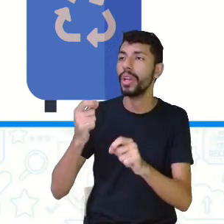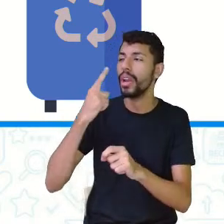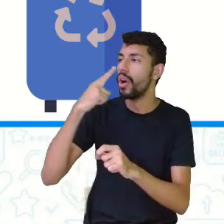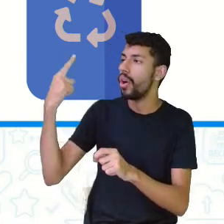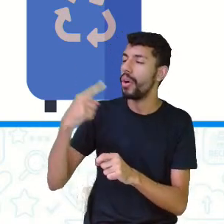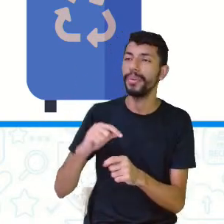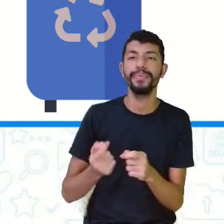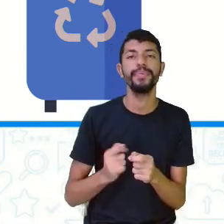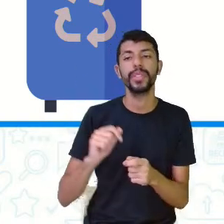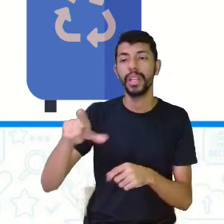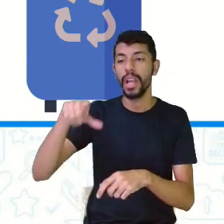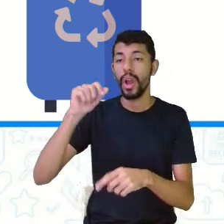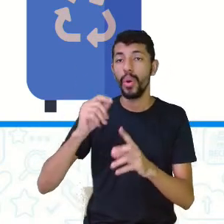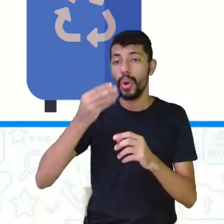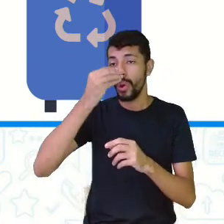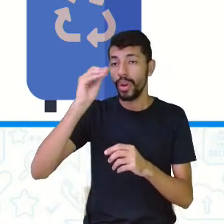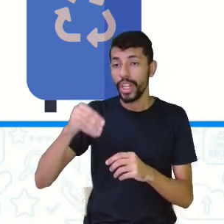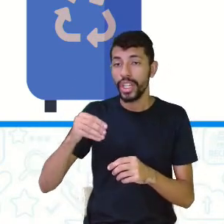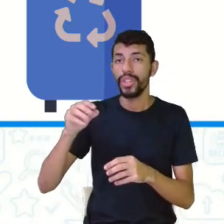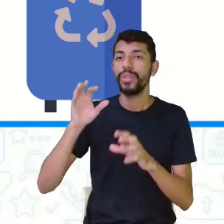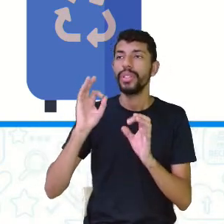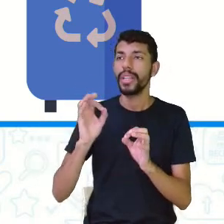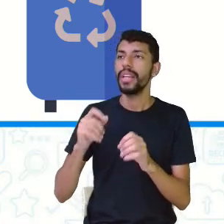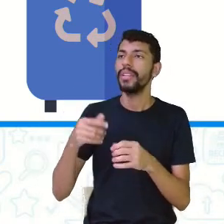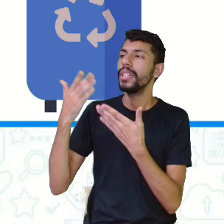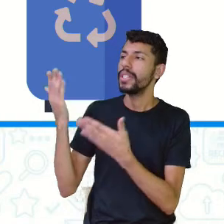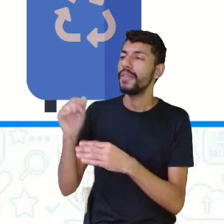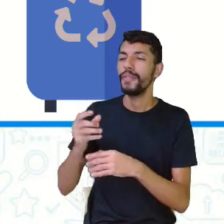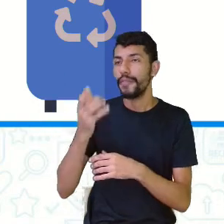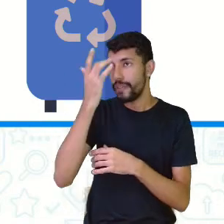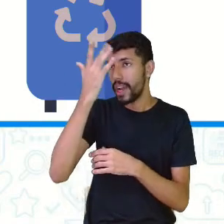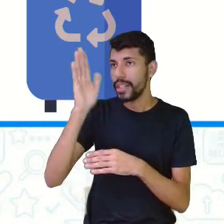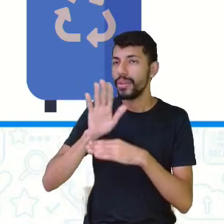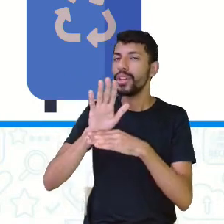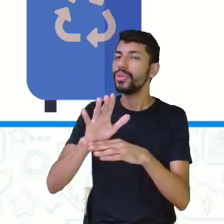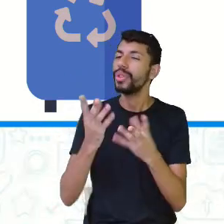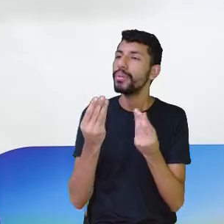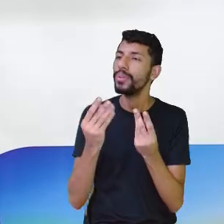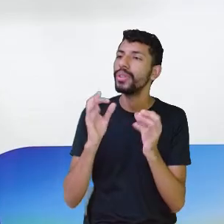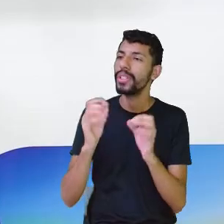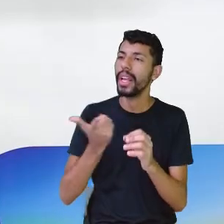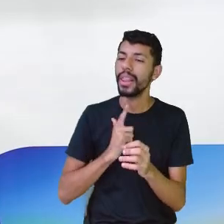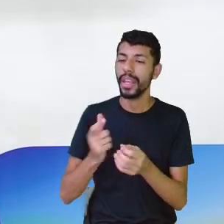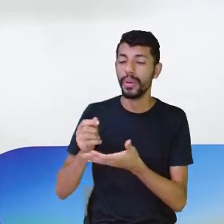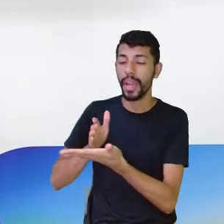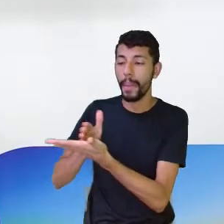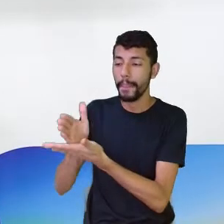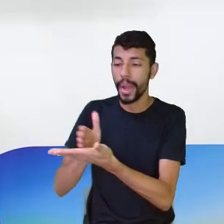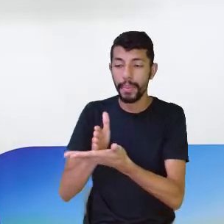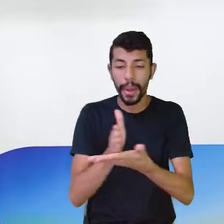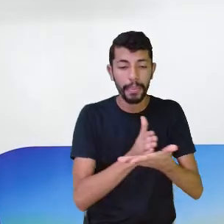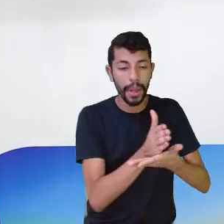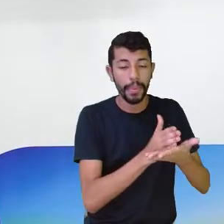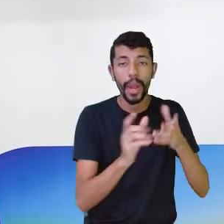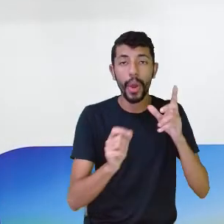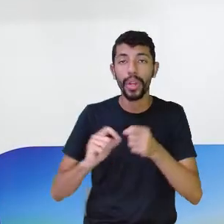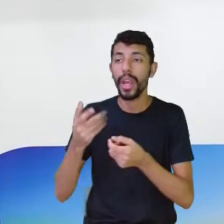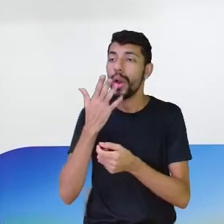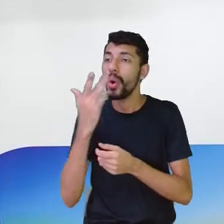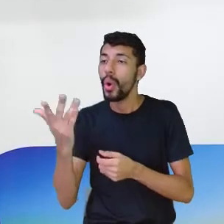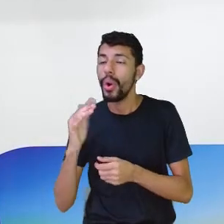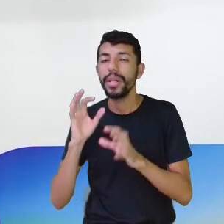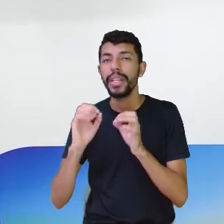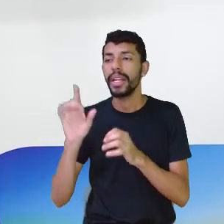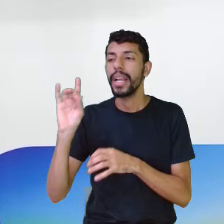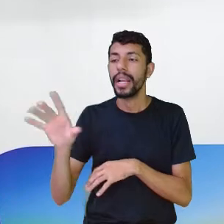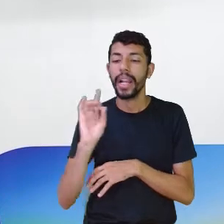coleta seletiva. Isso facilita bastante. Então eu tenho aí a divisão por cor, onde cada um